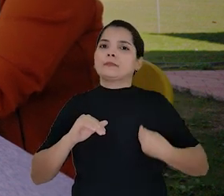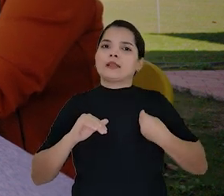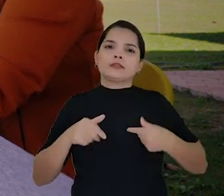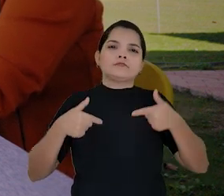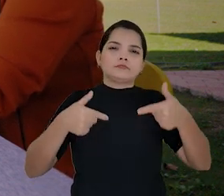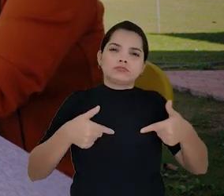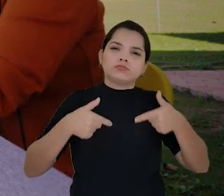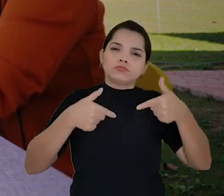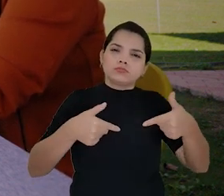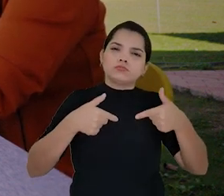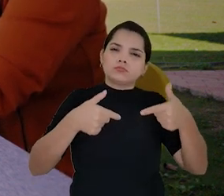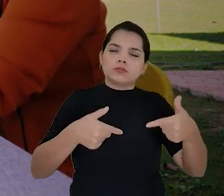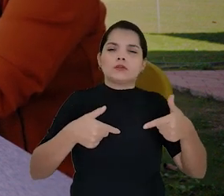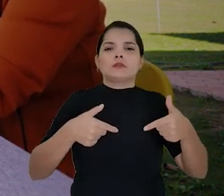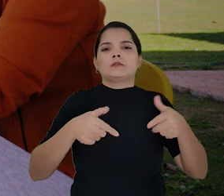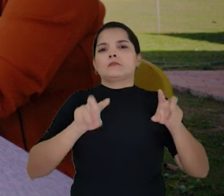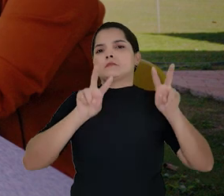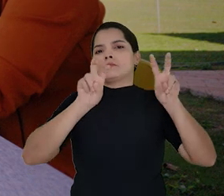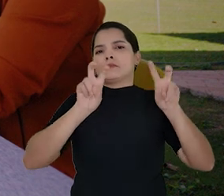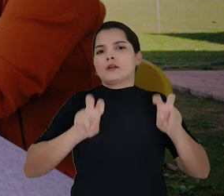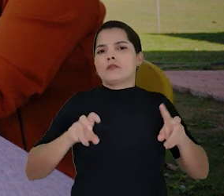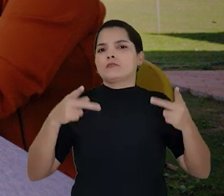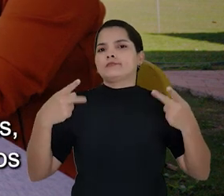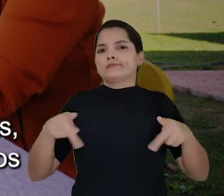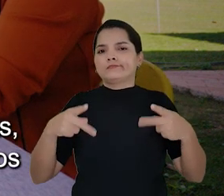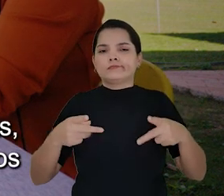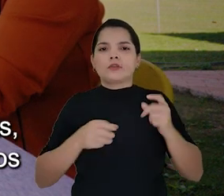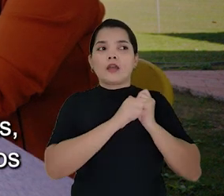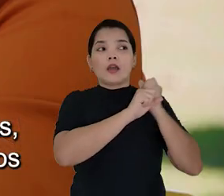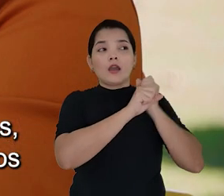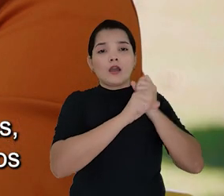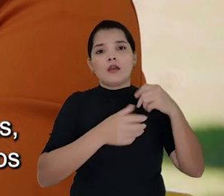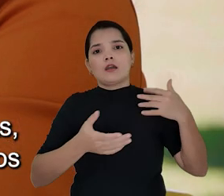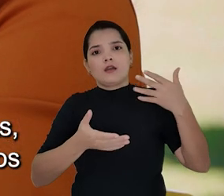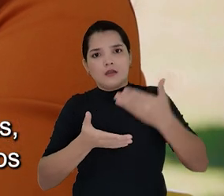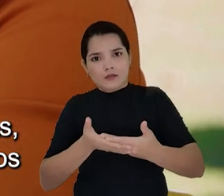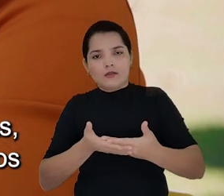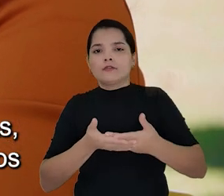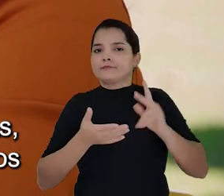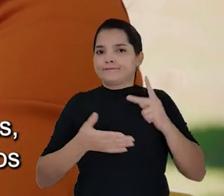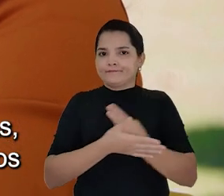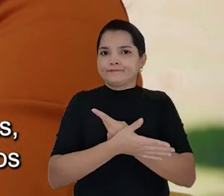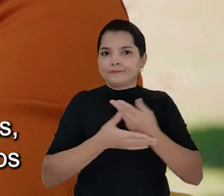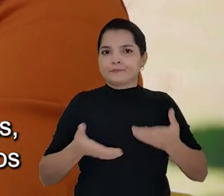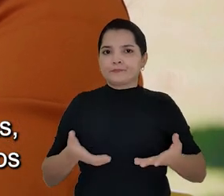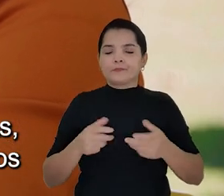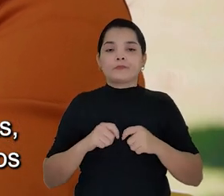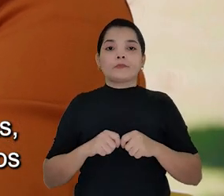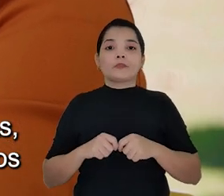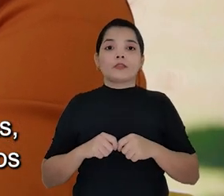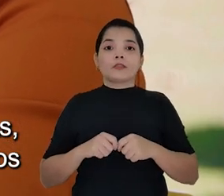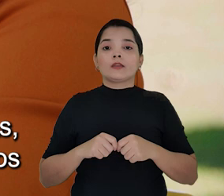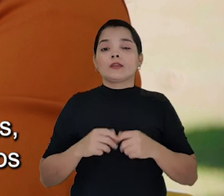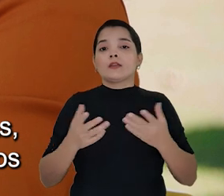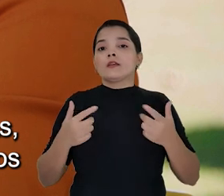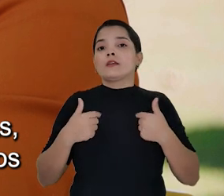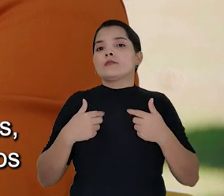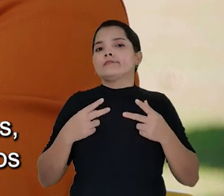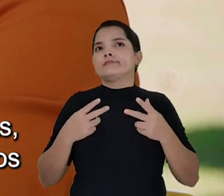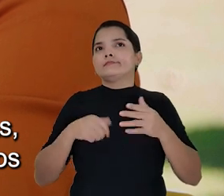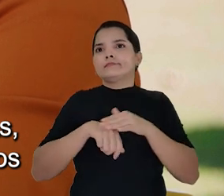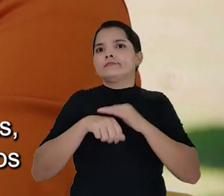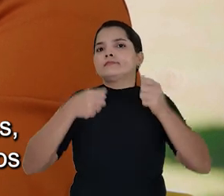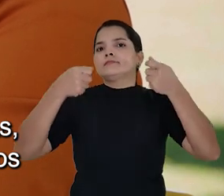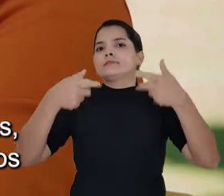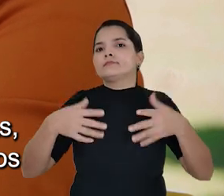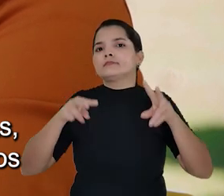presente nas importantes pautas que a gente tem tido nos últimos anos e eu me refiro a todas as